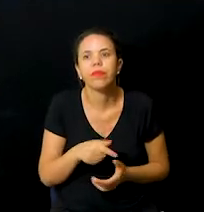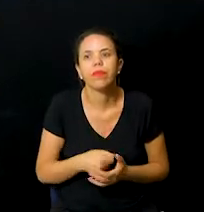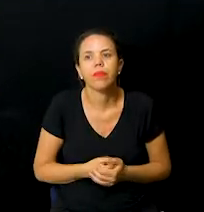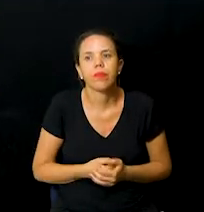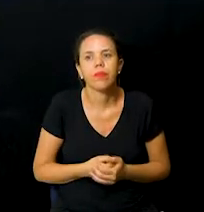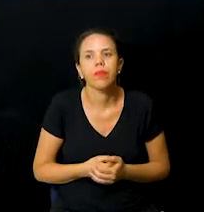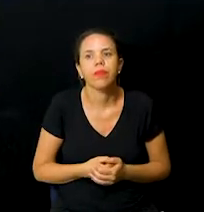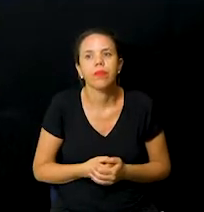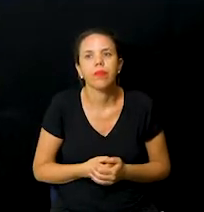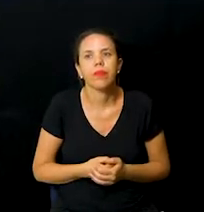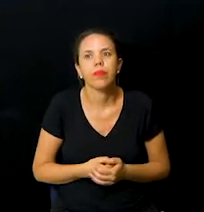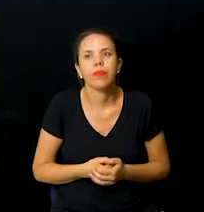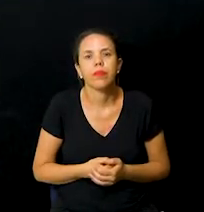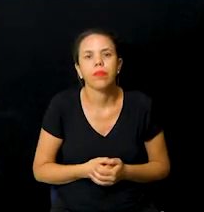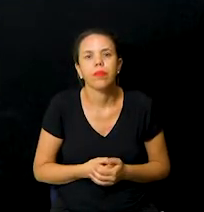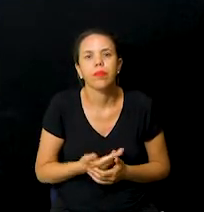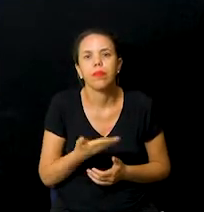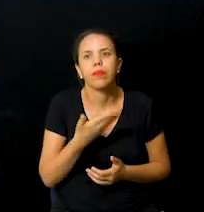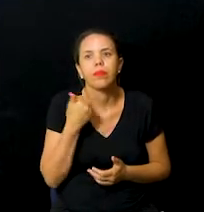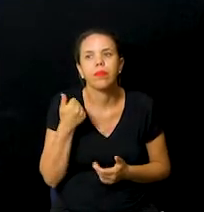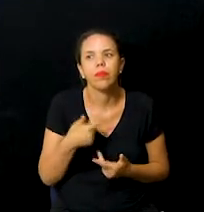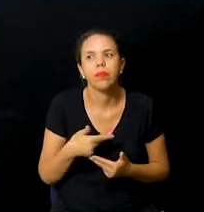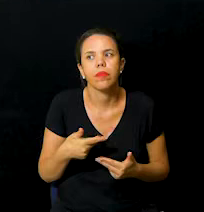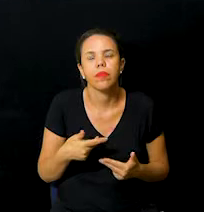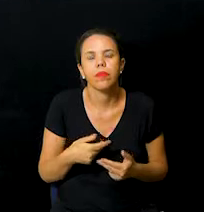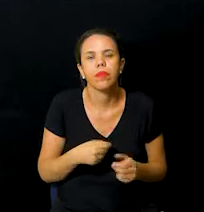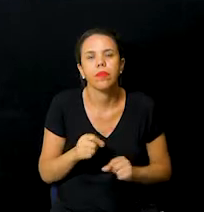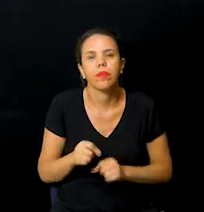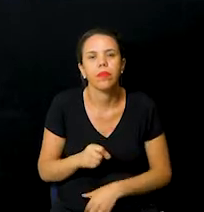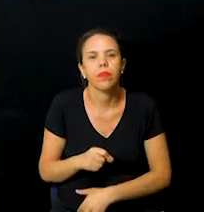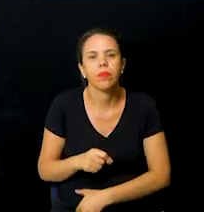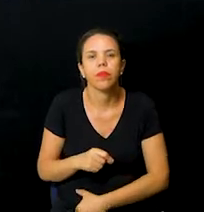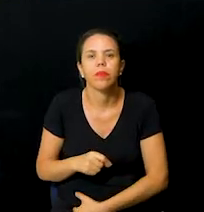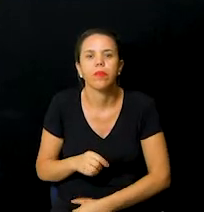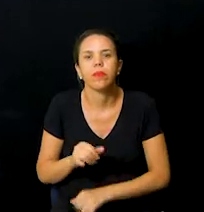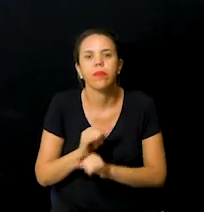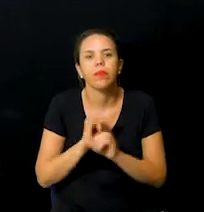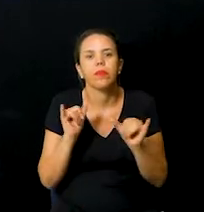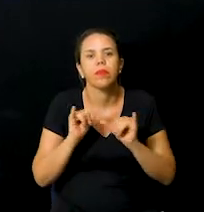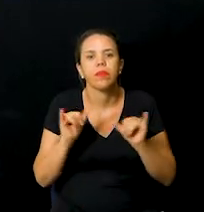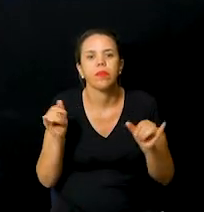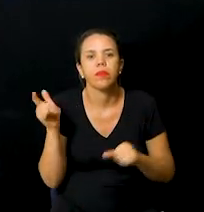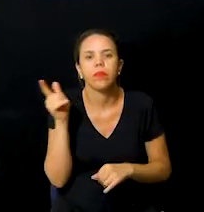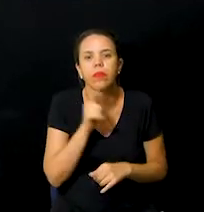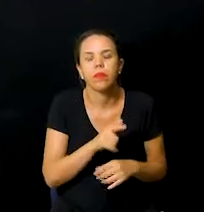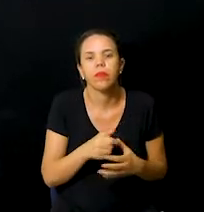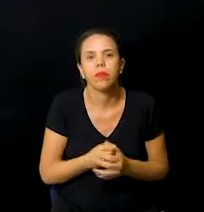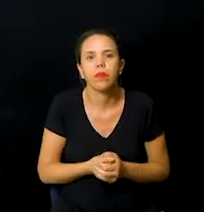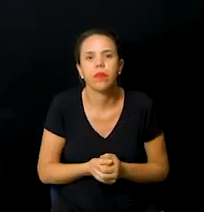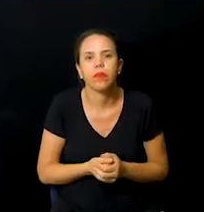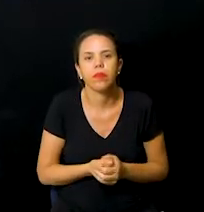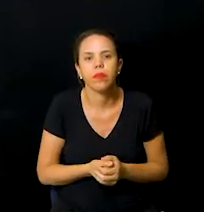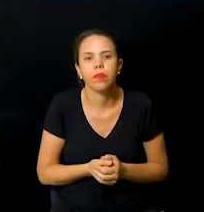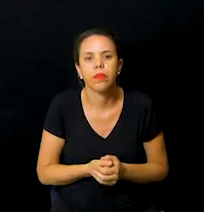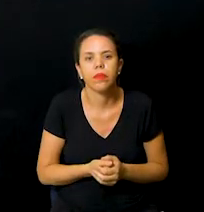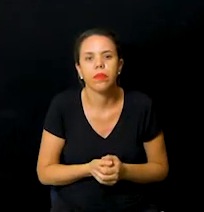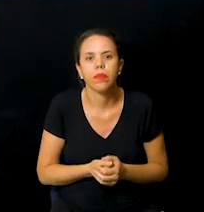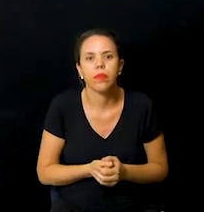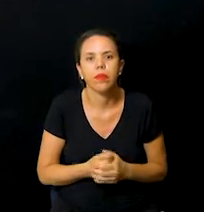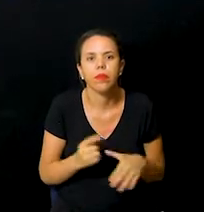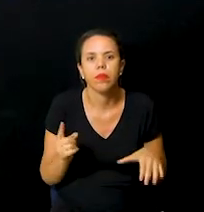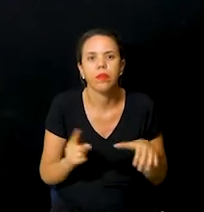também buscar melhorias para divulgar, para conseguir realmente buscar